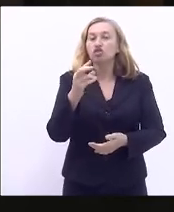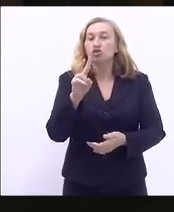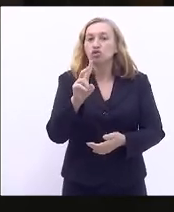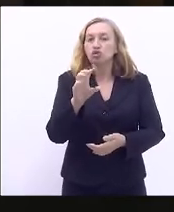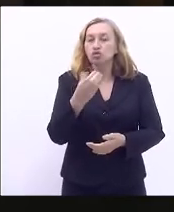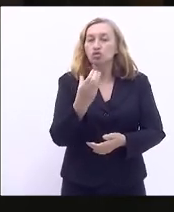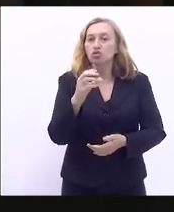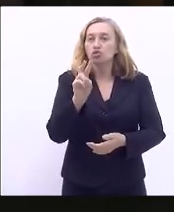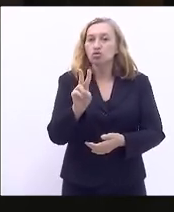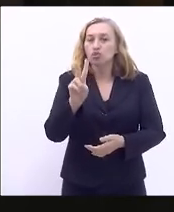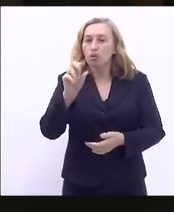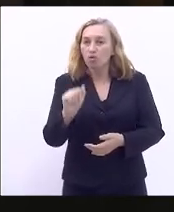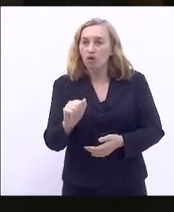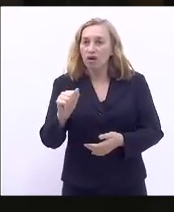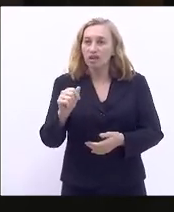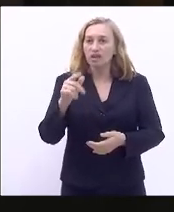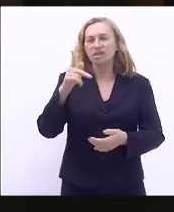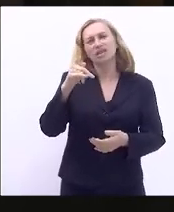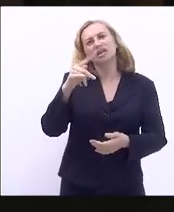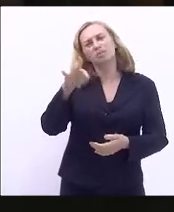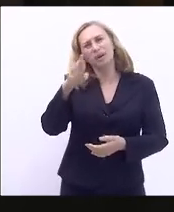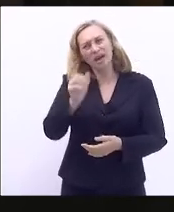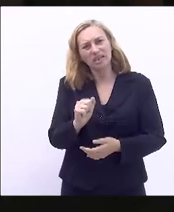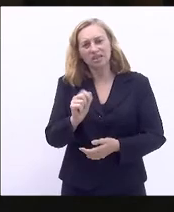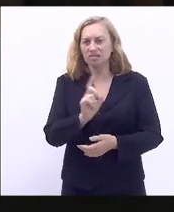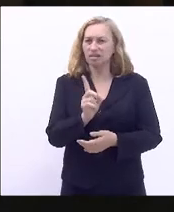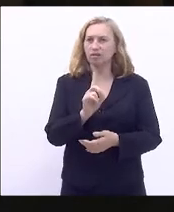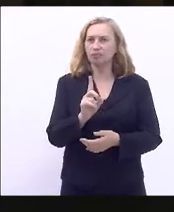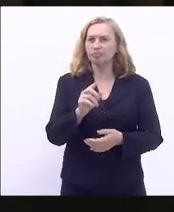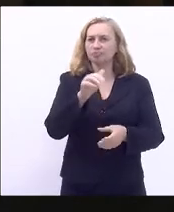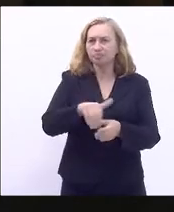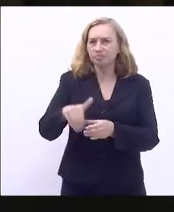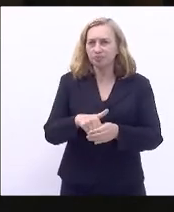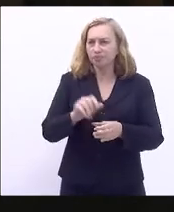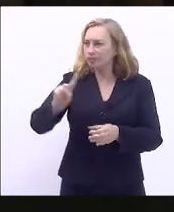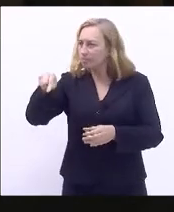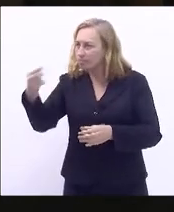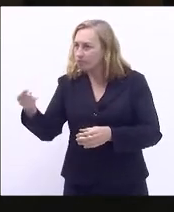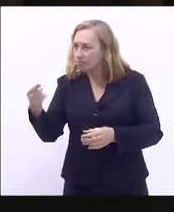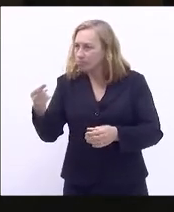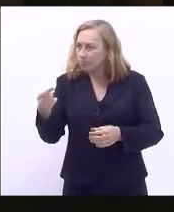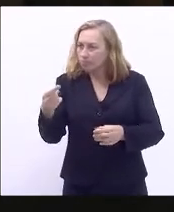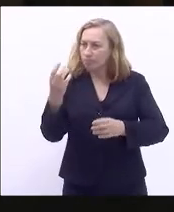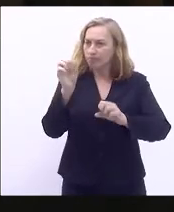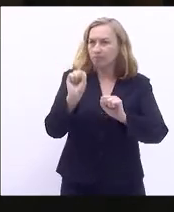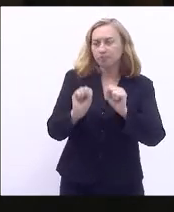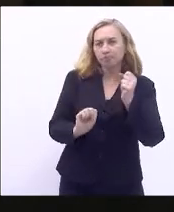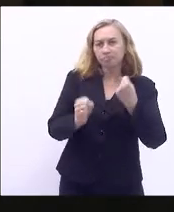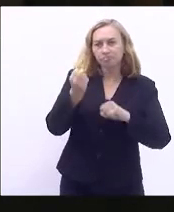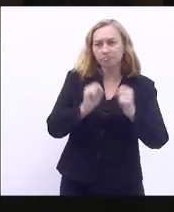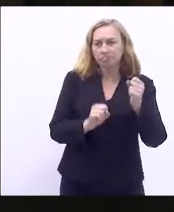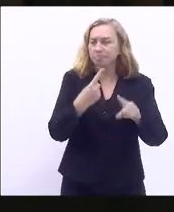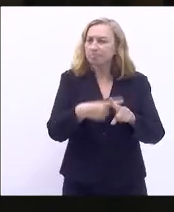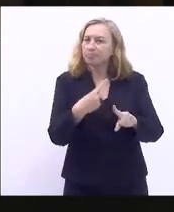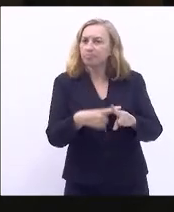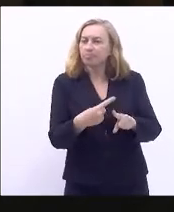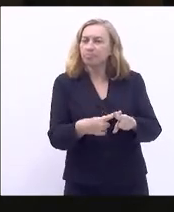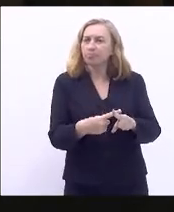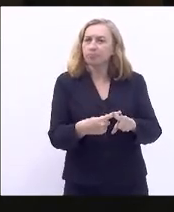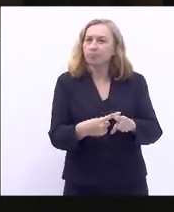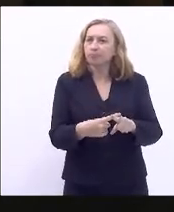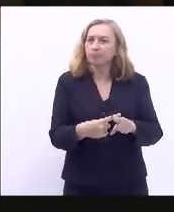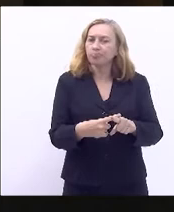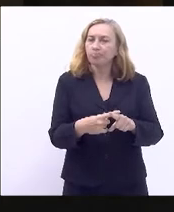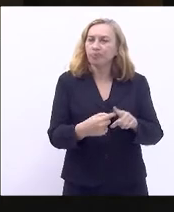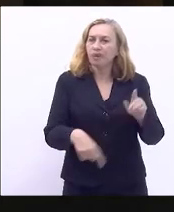autorizar a extensão do benefício, porque nós já voltamos aqui para outras siderúrgicas, porque